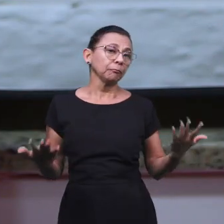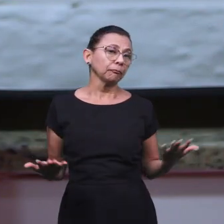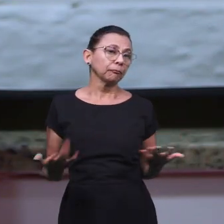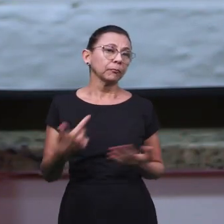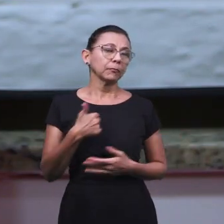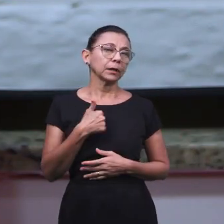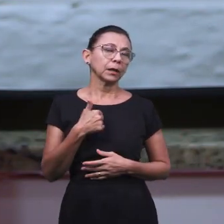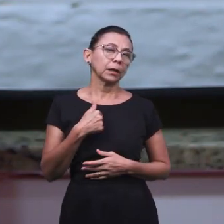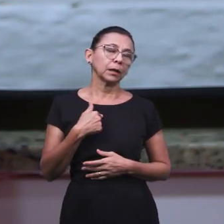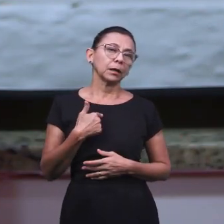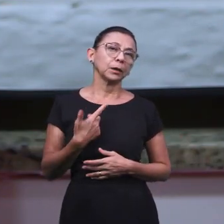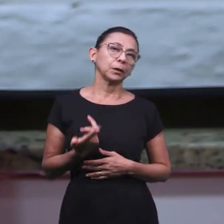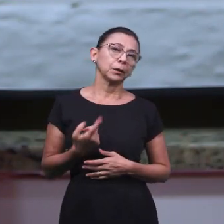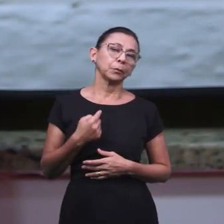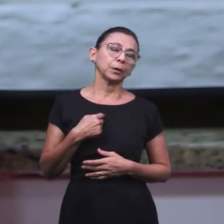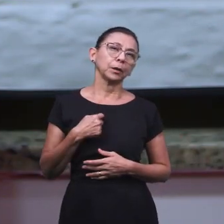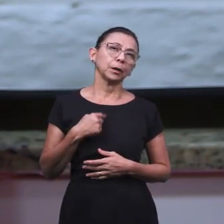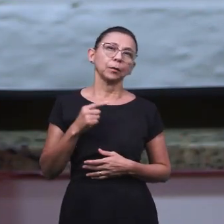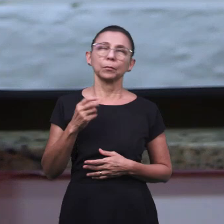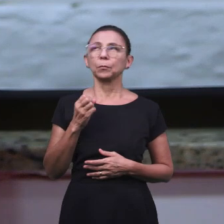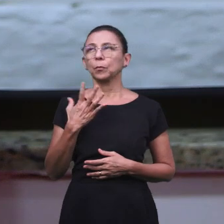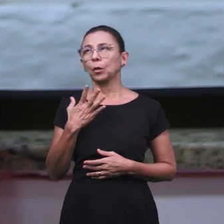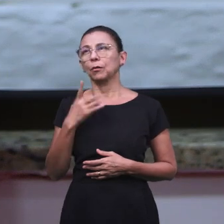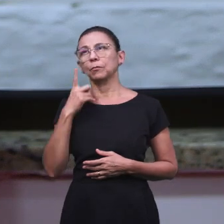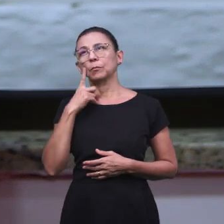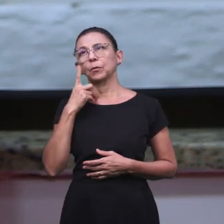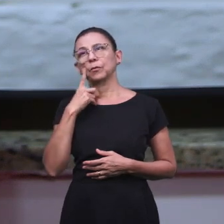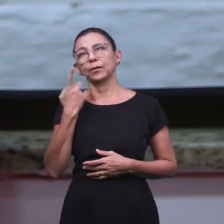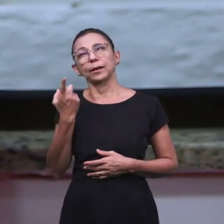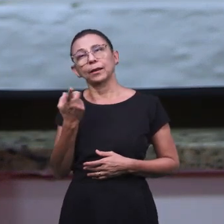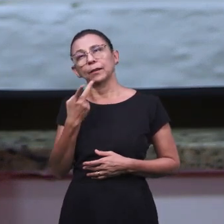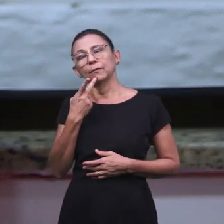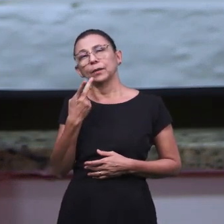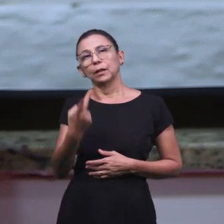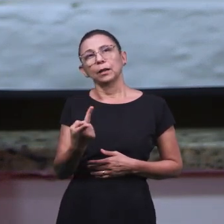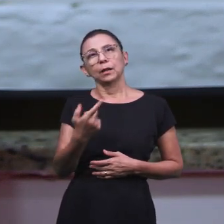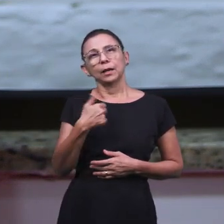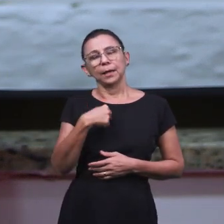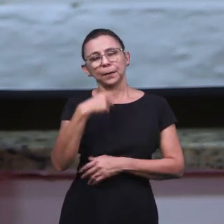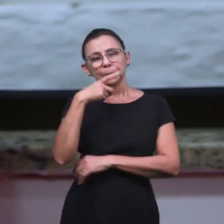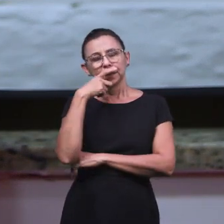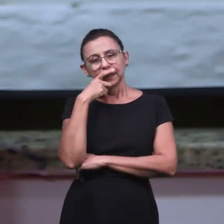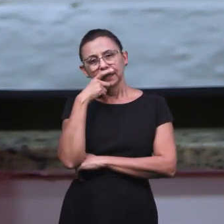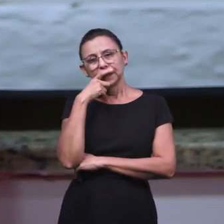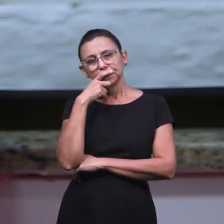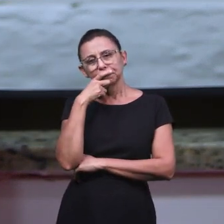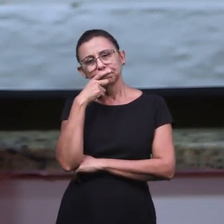lá, bom, vamos dizer assim, eu fiquei lá